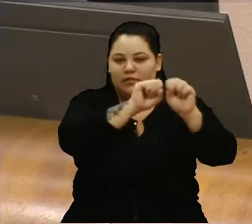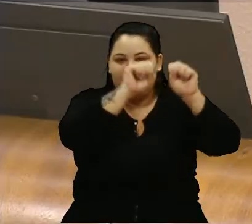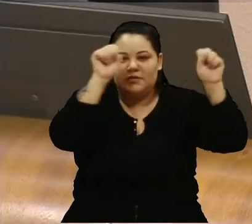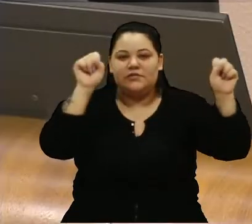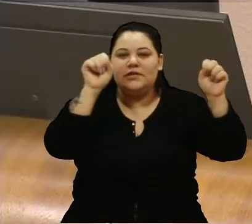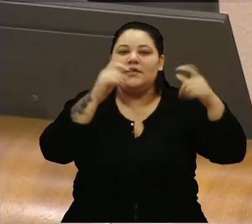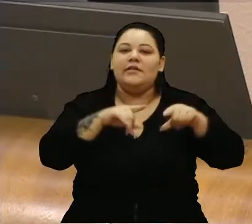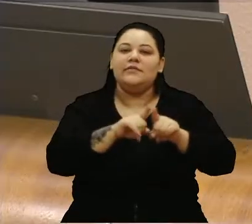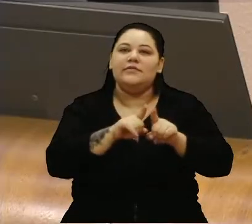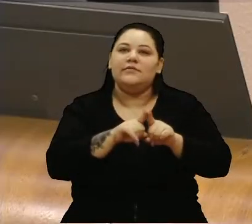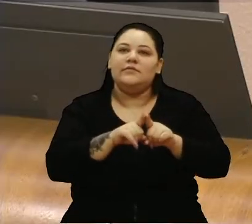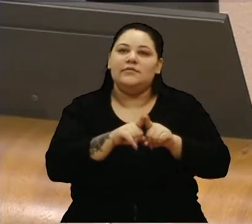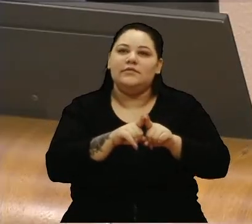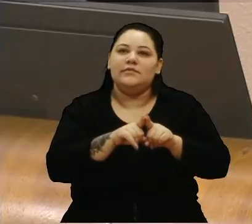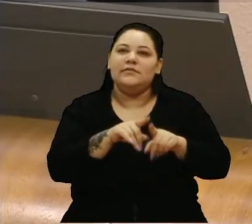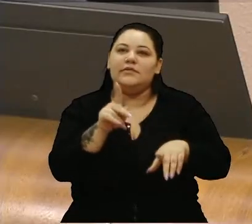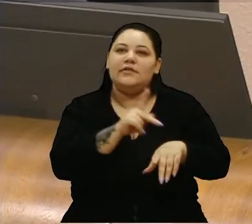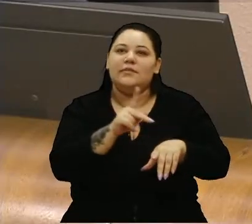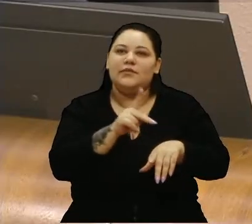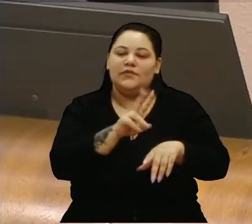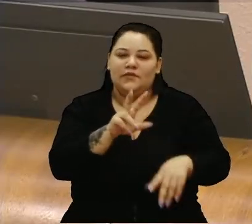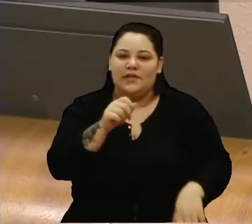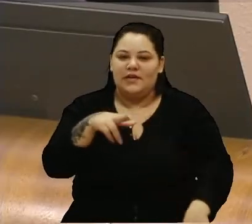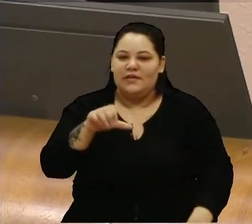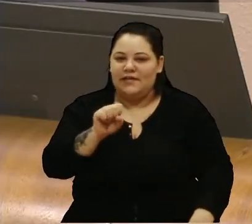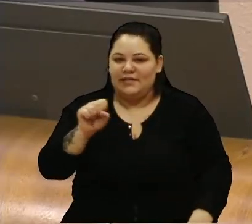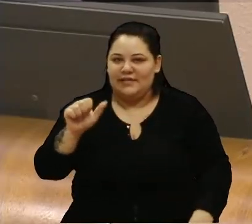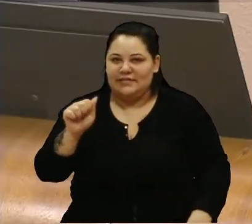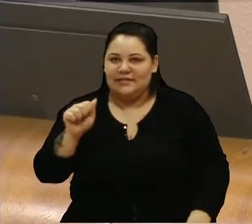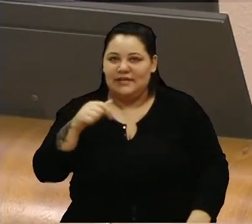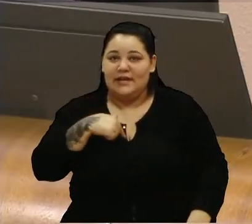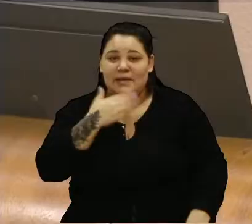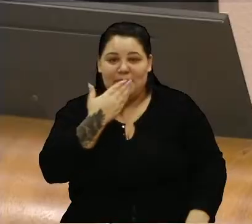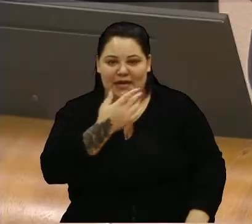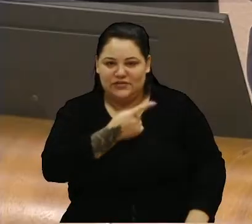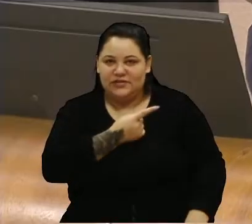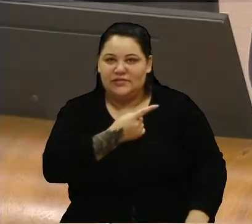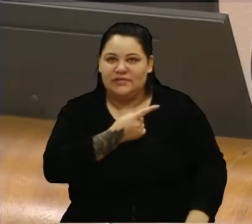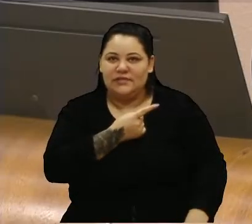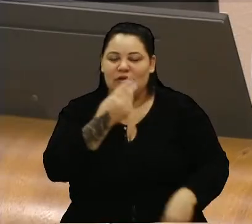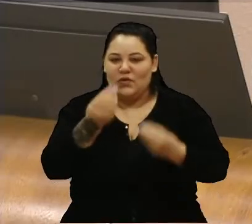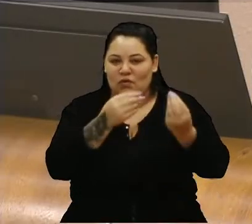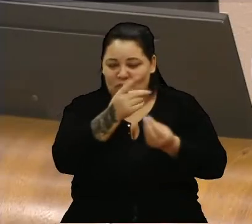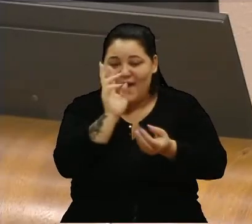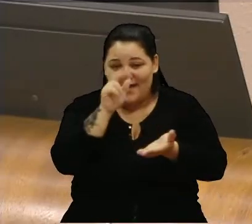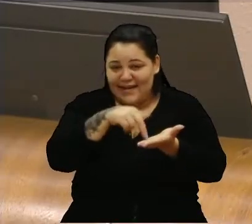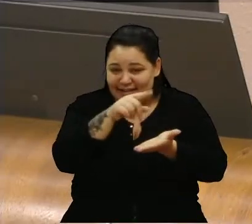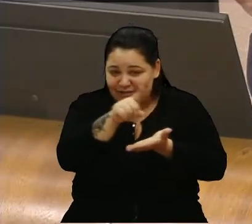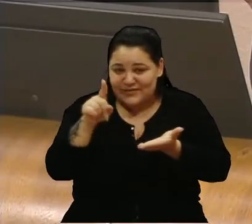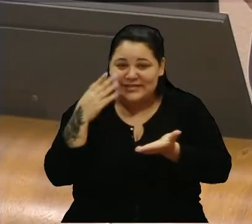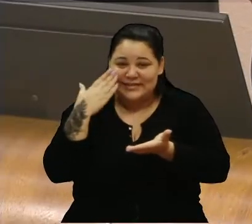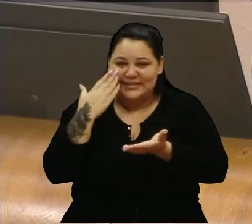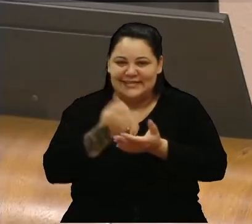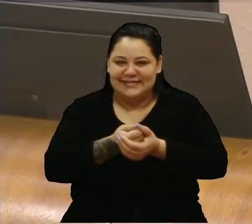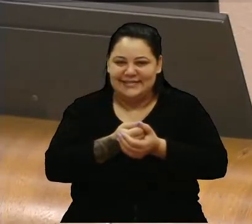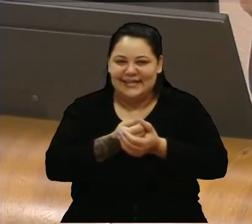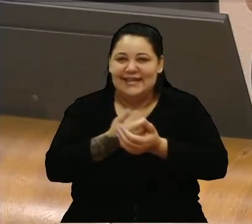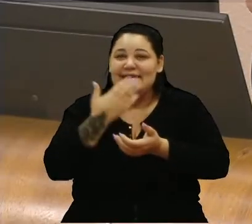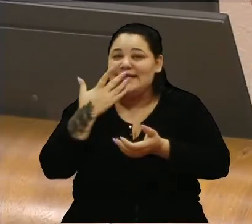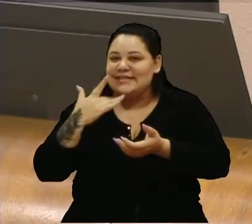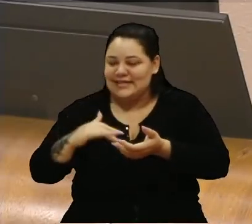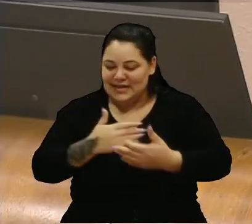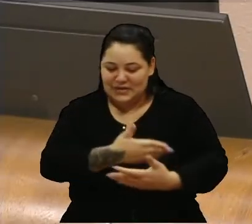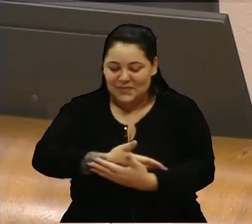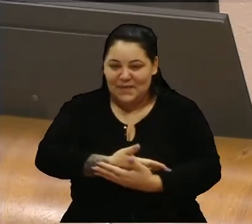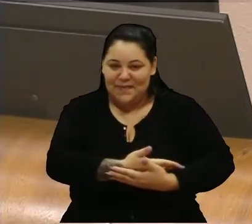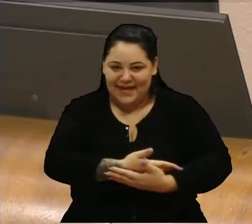ele ama a prof dele, a prof Vanessa. No final de semana ele pede, como deve ser a realidade de várias de vocês, em que as crianças, os